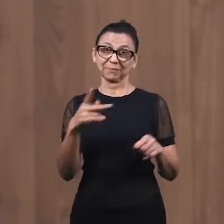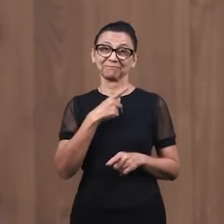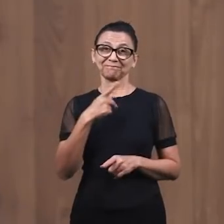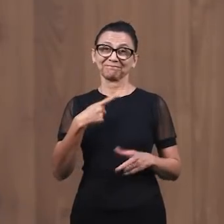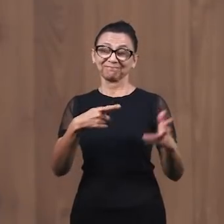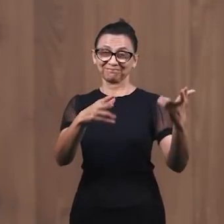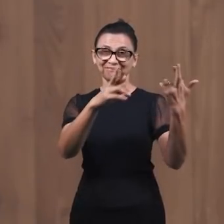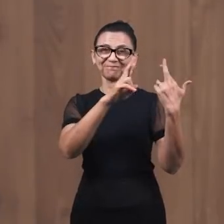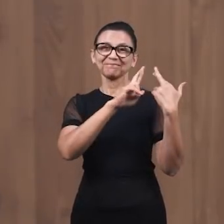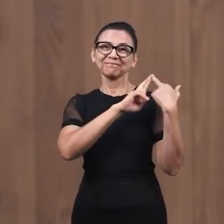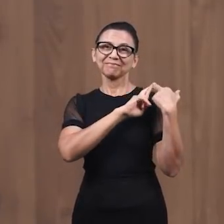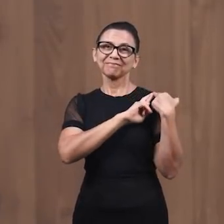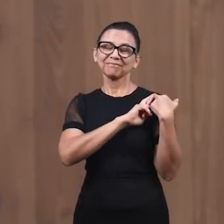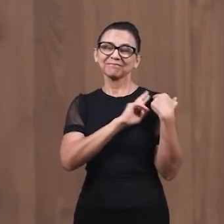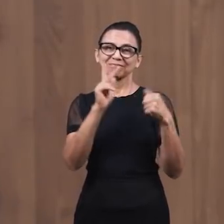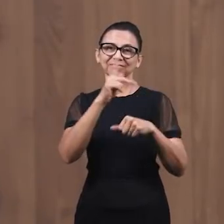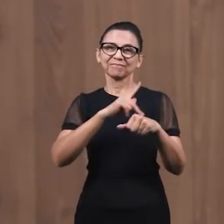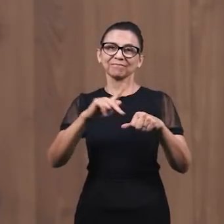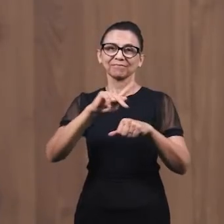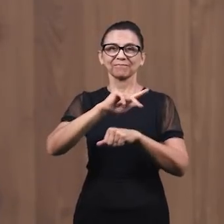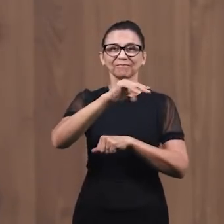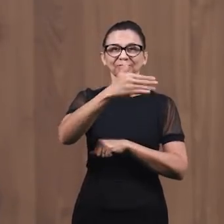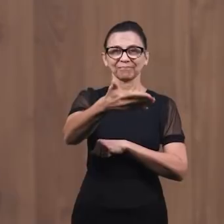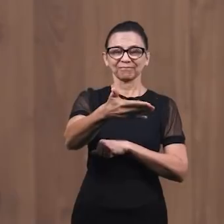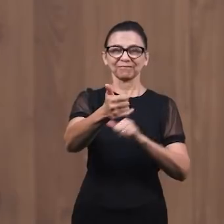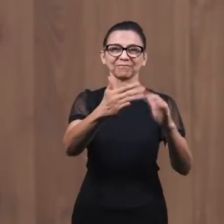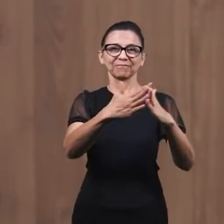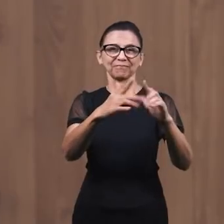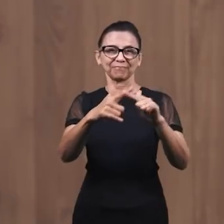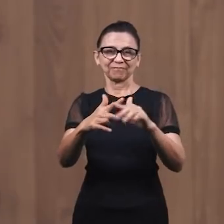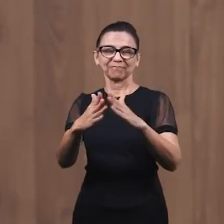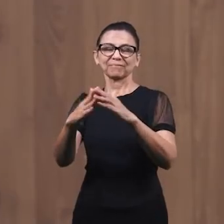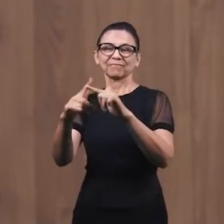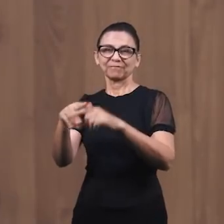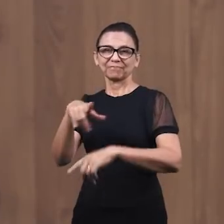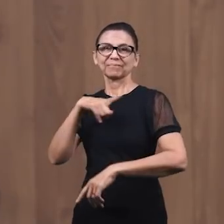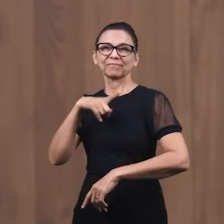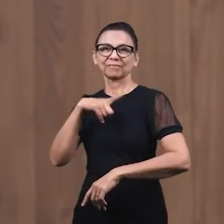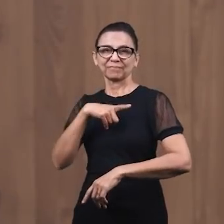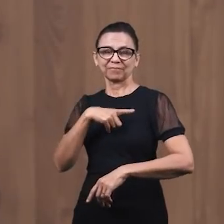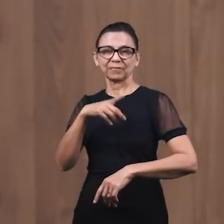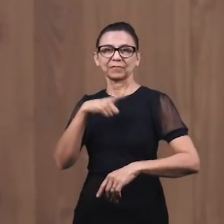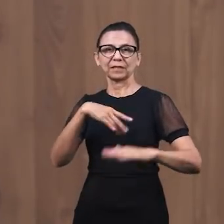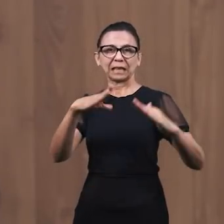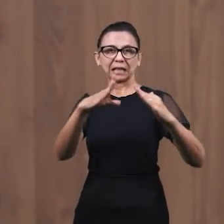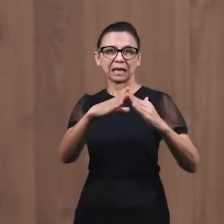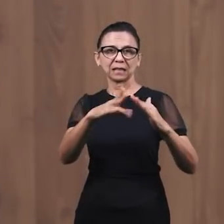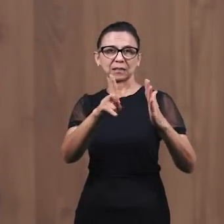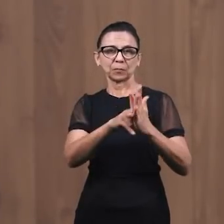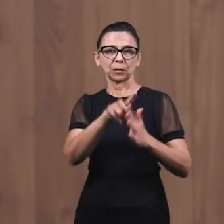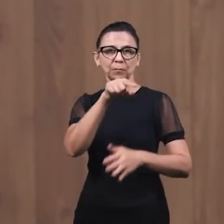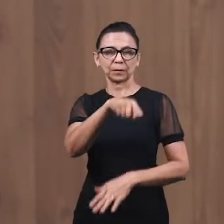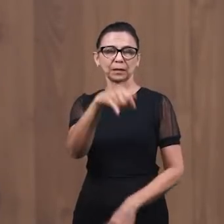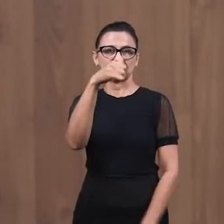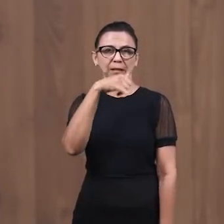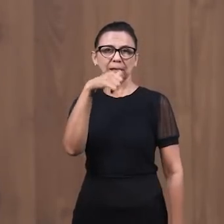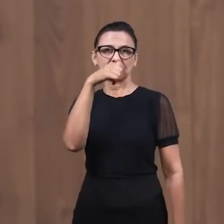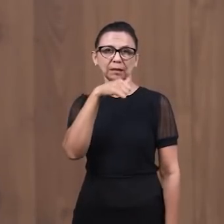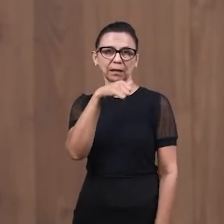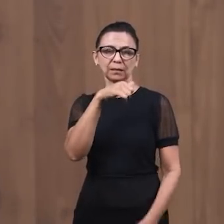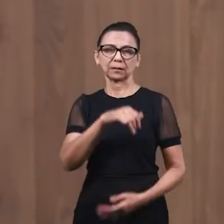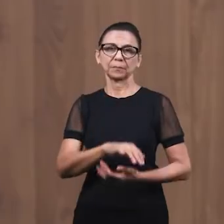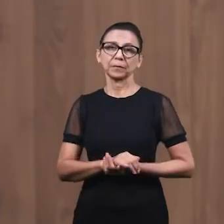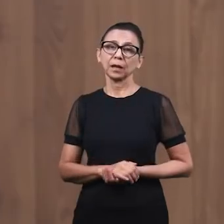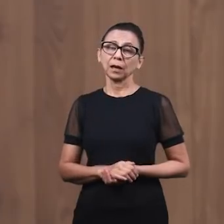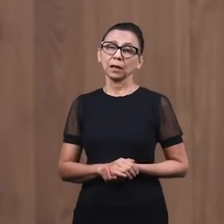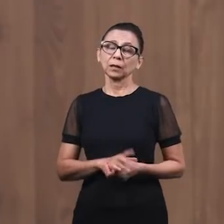pastor responsável por aquelas igrejas ali e ele tem também a sua residência na Itália para cuidar das igrejas em razão